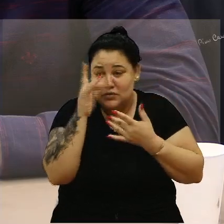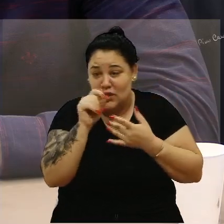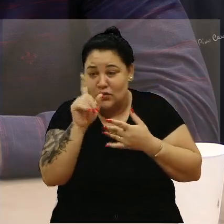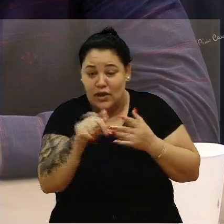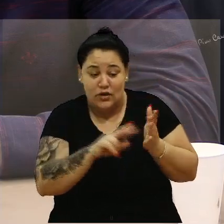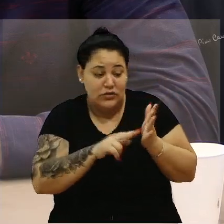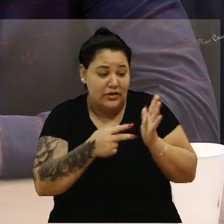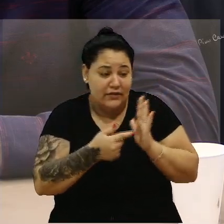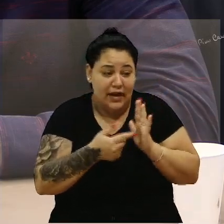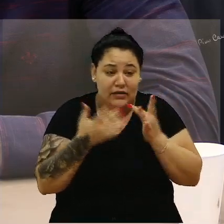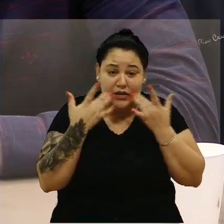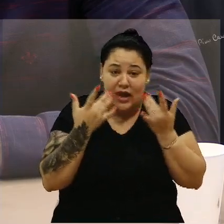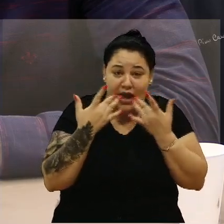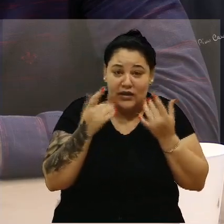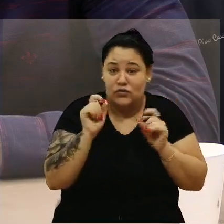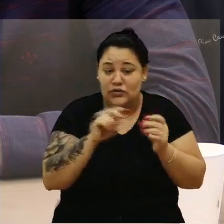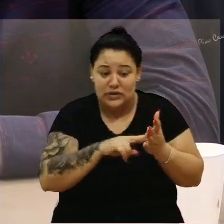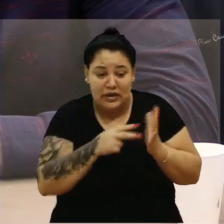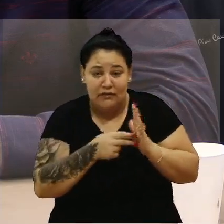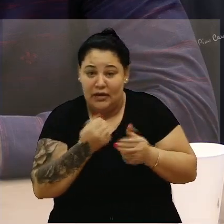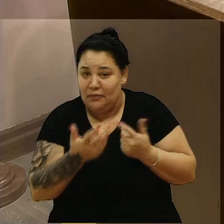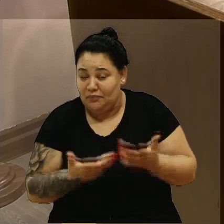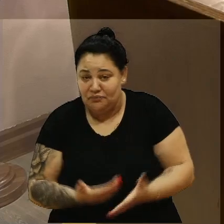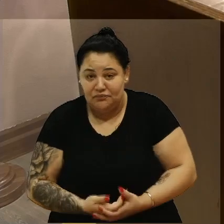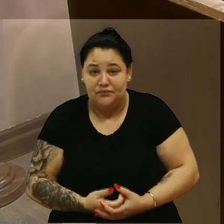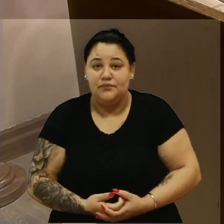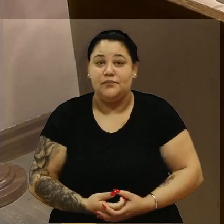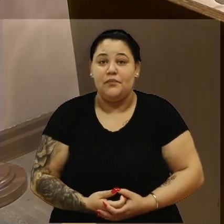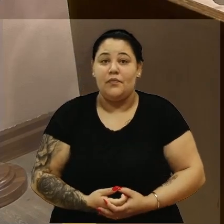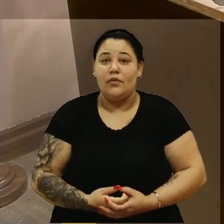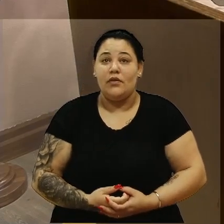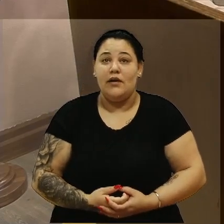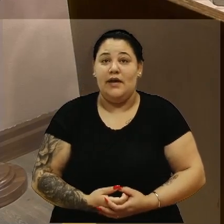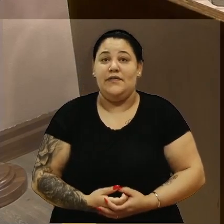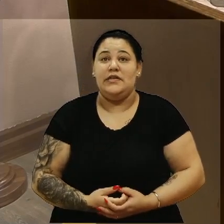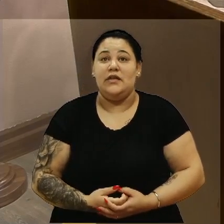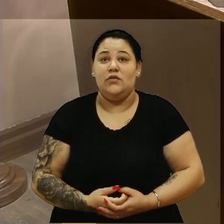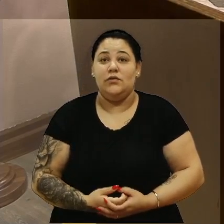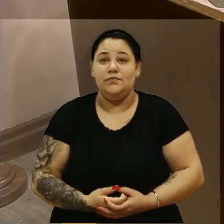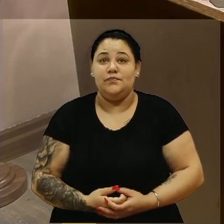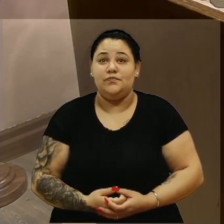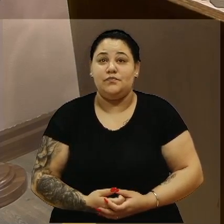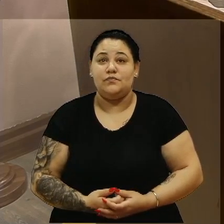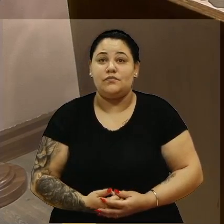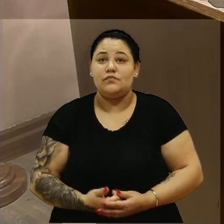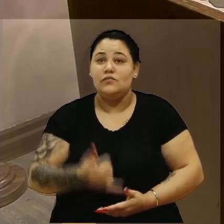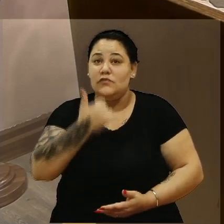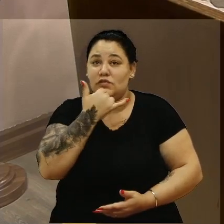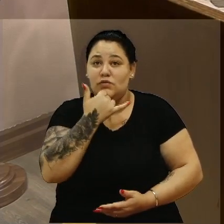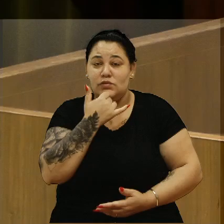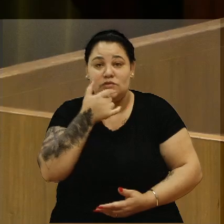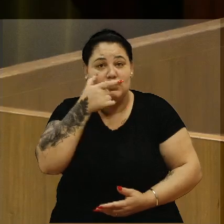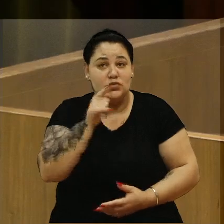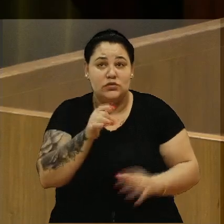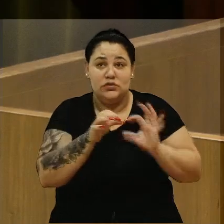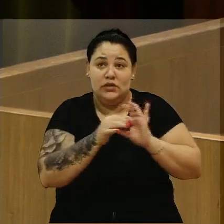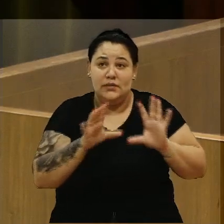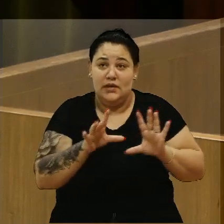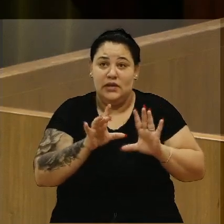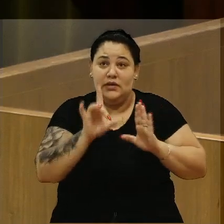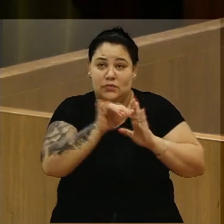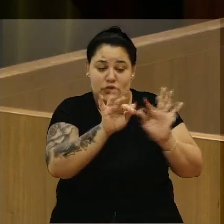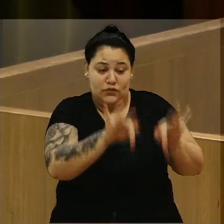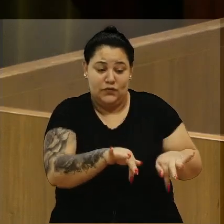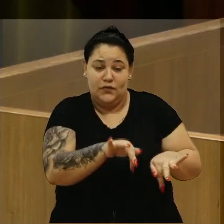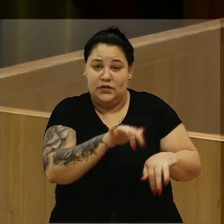expressou mal o que ele quis dizer com isso, seria isso. Obrigada, vereador. E desculpa, não deu tempo de eu ceder os apartes, posso ceder no final, no pequeno